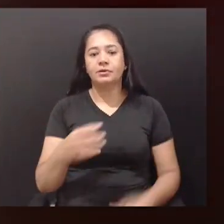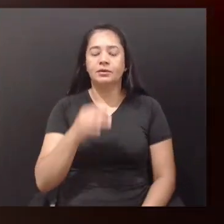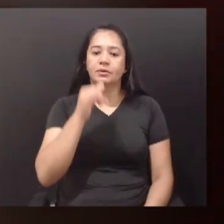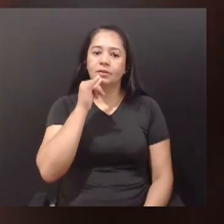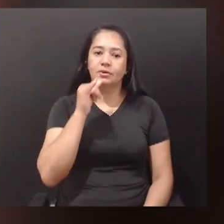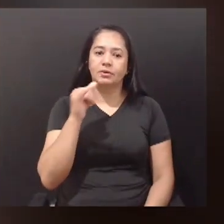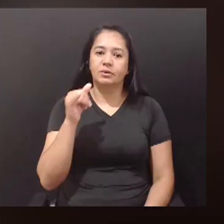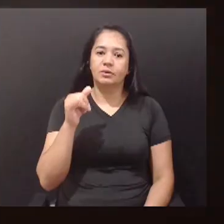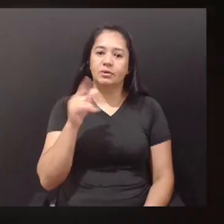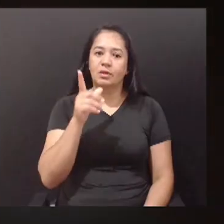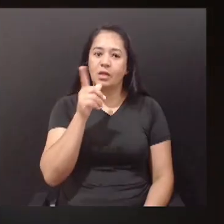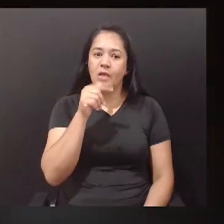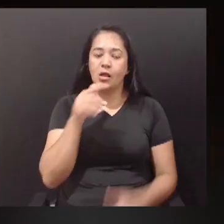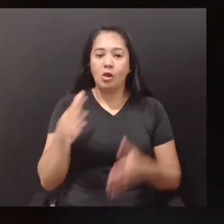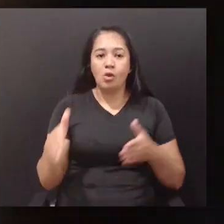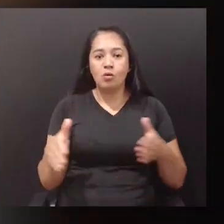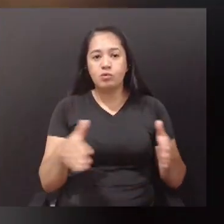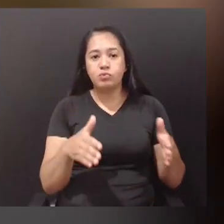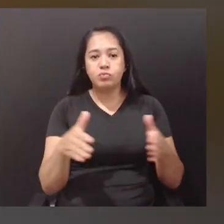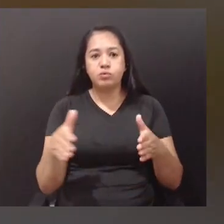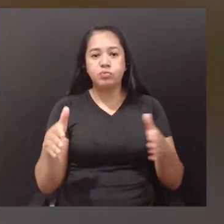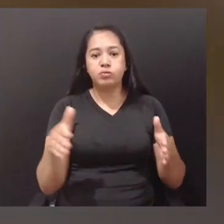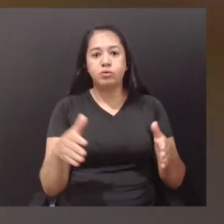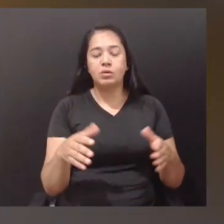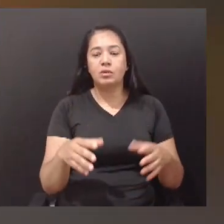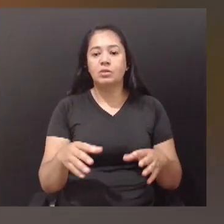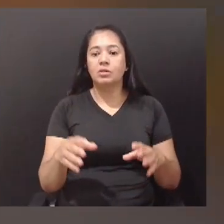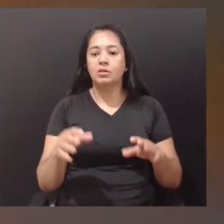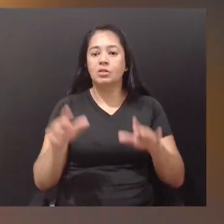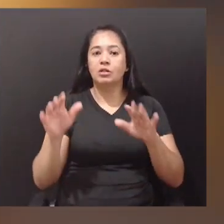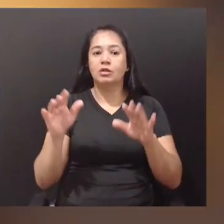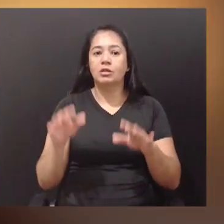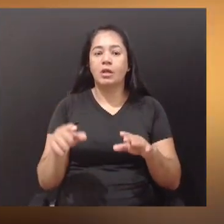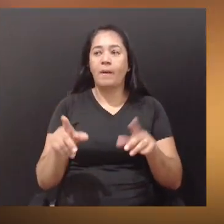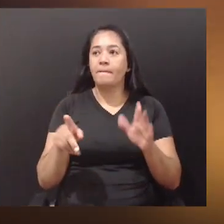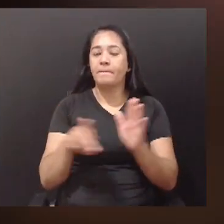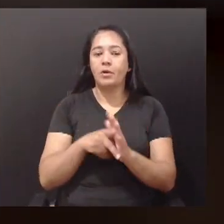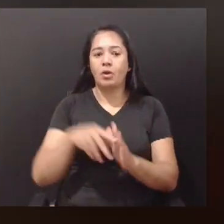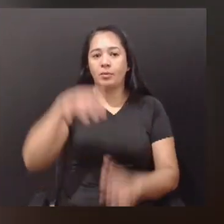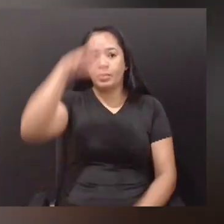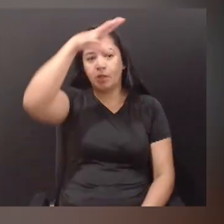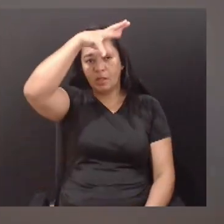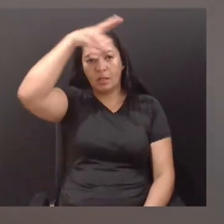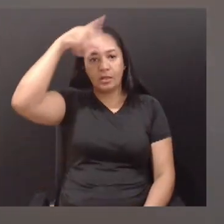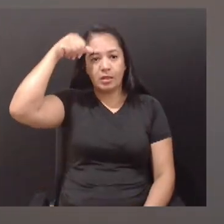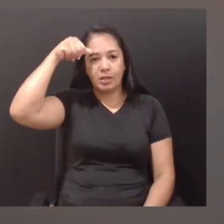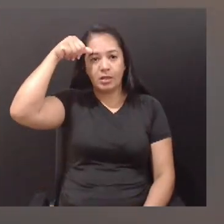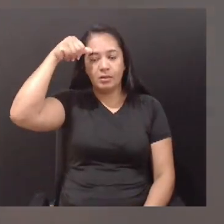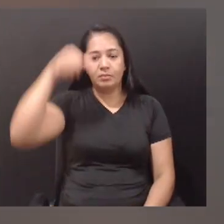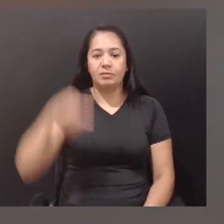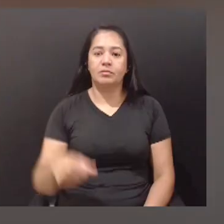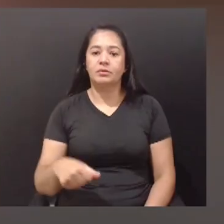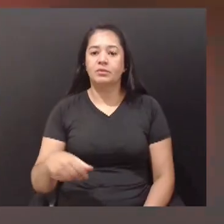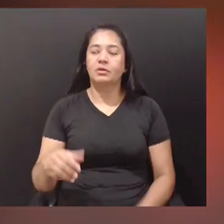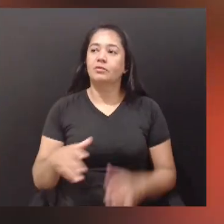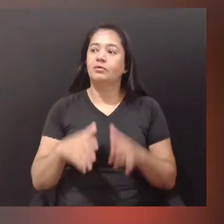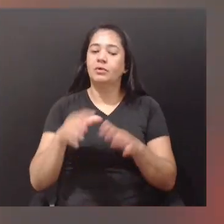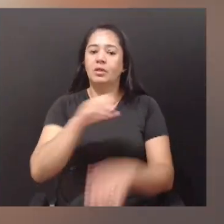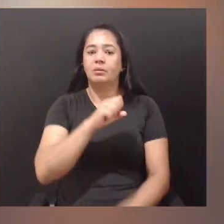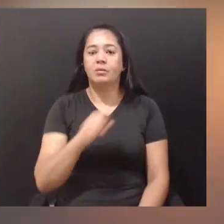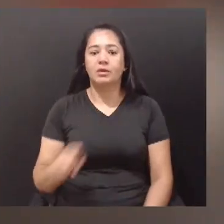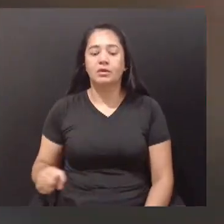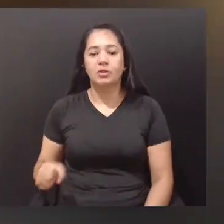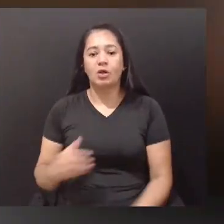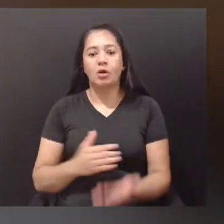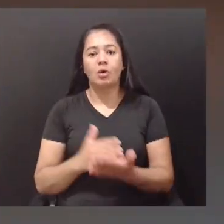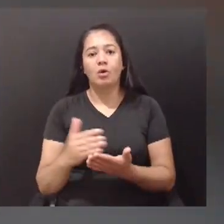rios voadores com carga de umidade que saem lá da Amazônia e se dirigem em direção ao sul. Eles, na realidade, começam indo